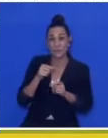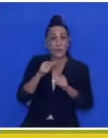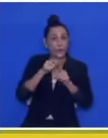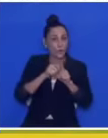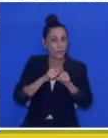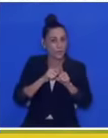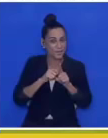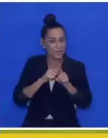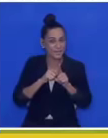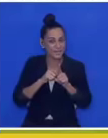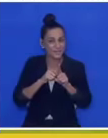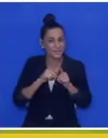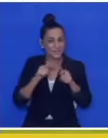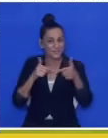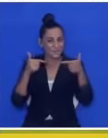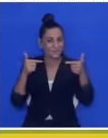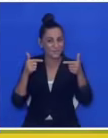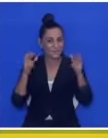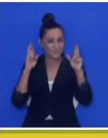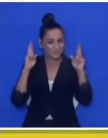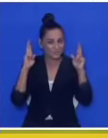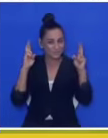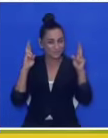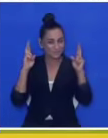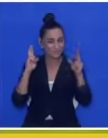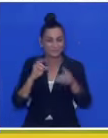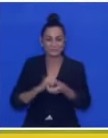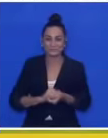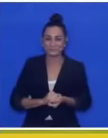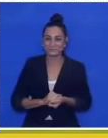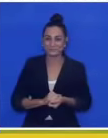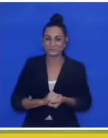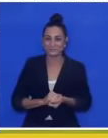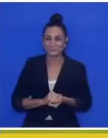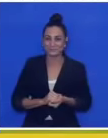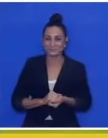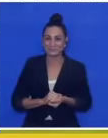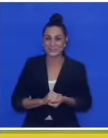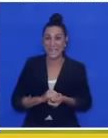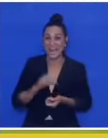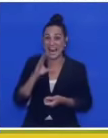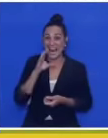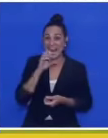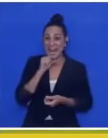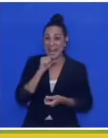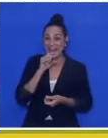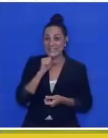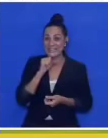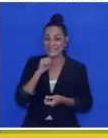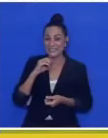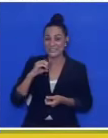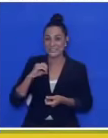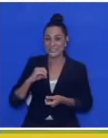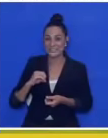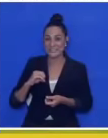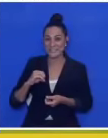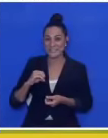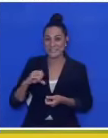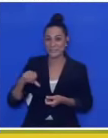é o seu mês da sorte? Estamos na torcida. Bola laranja